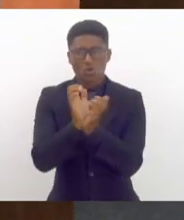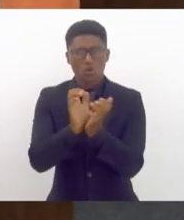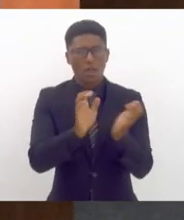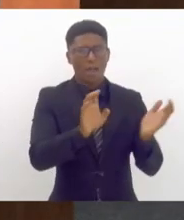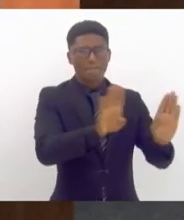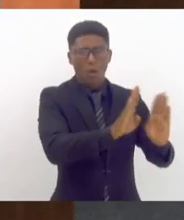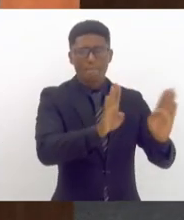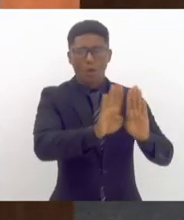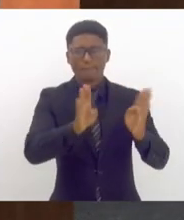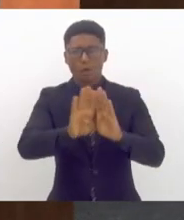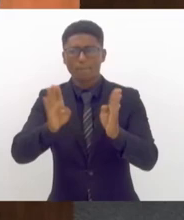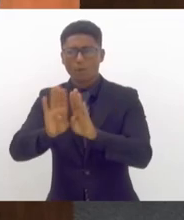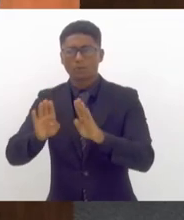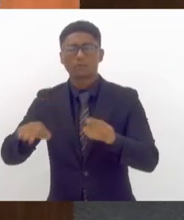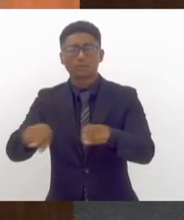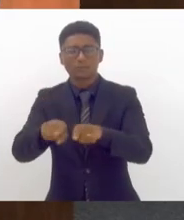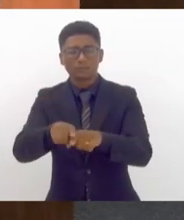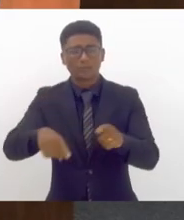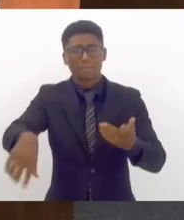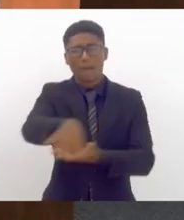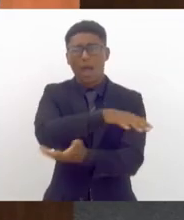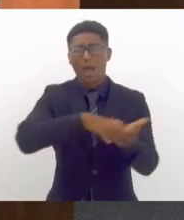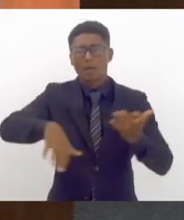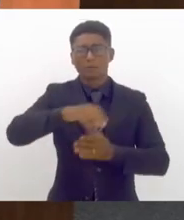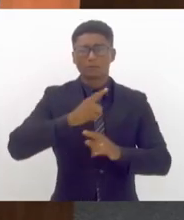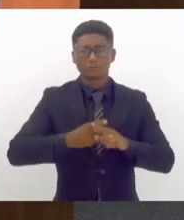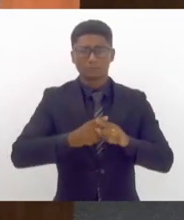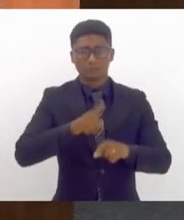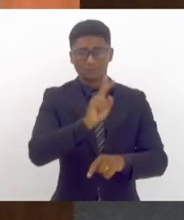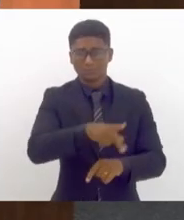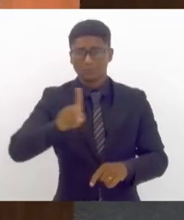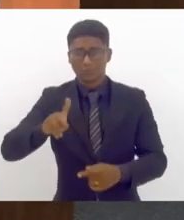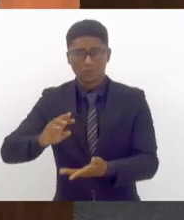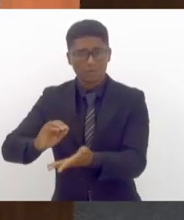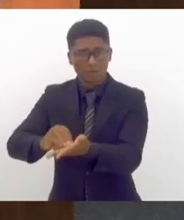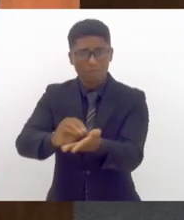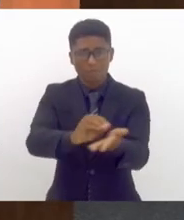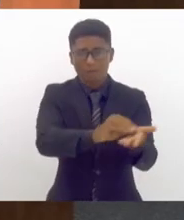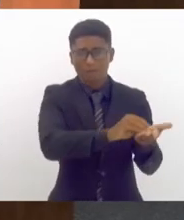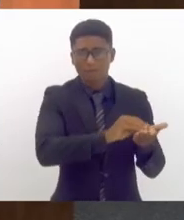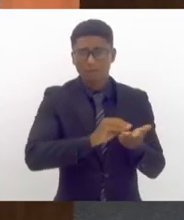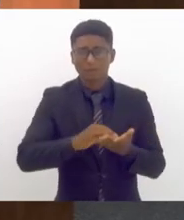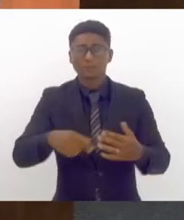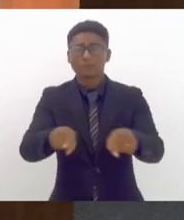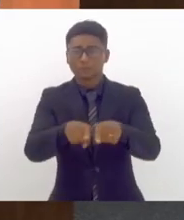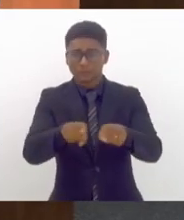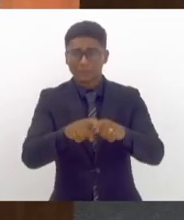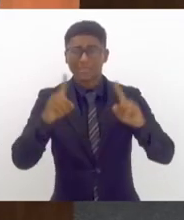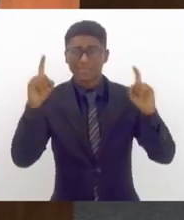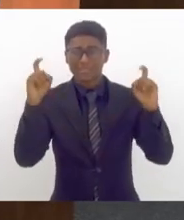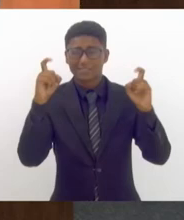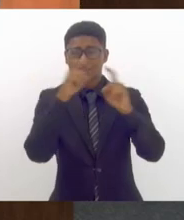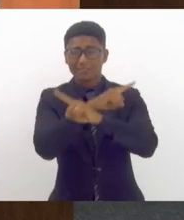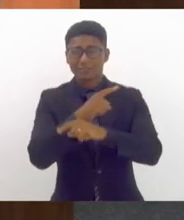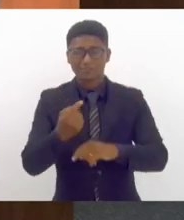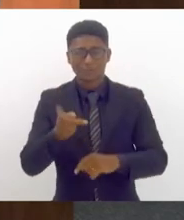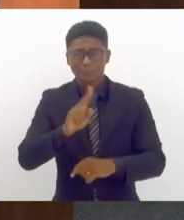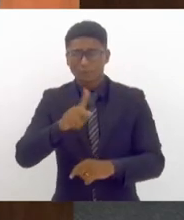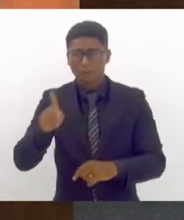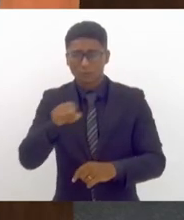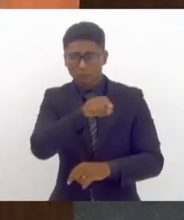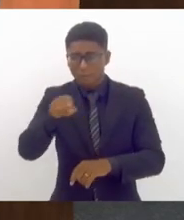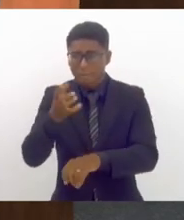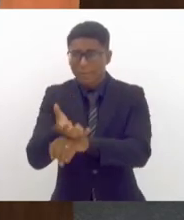consegue combinar, ao mesmo tempo, falta de professor com dificuldade para alocar os professores nas suas